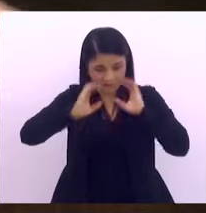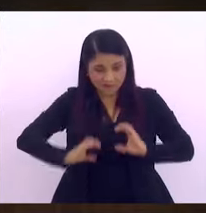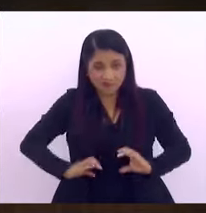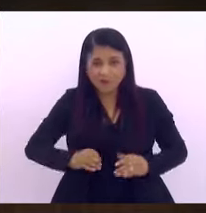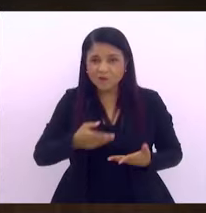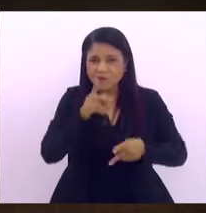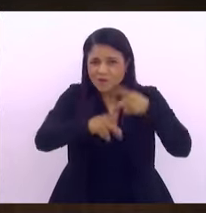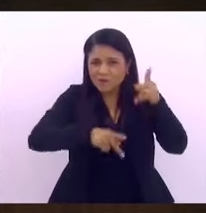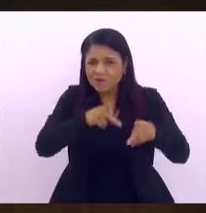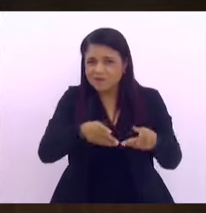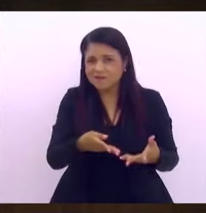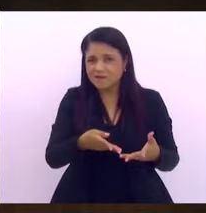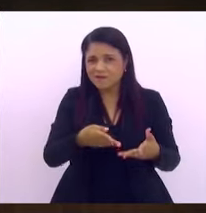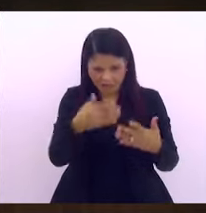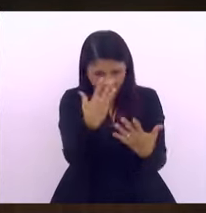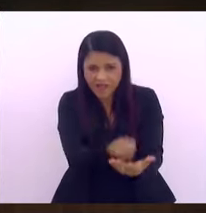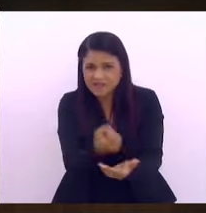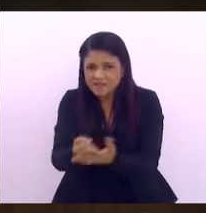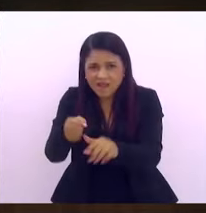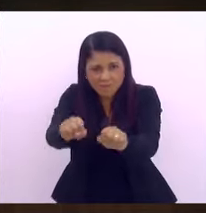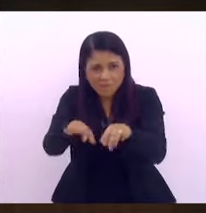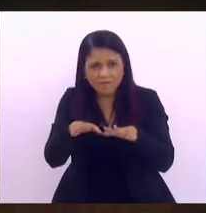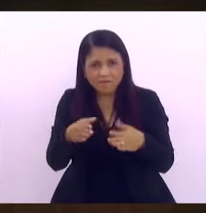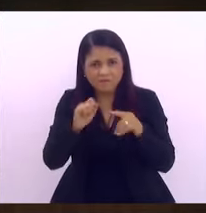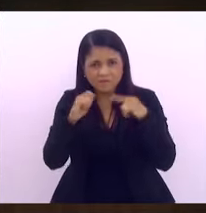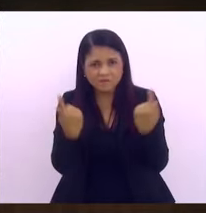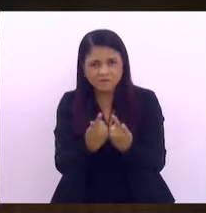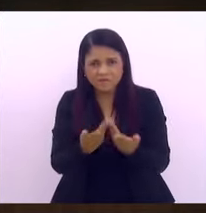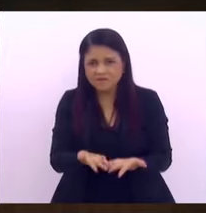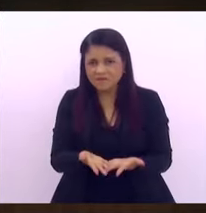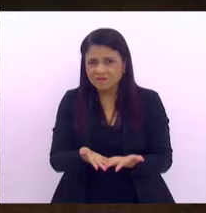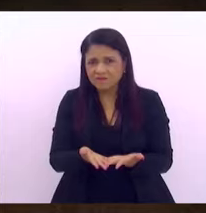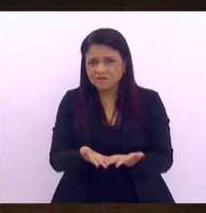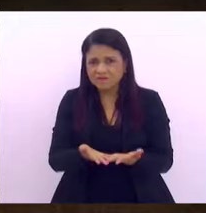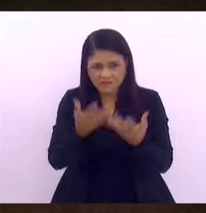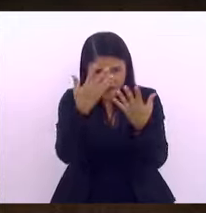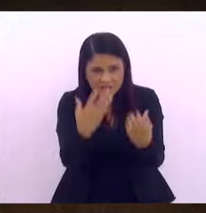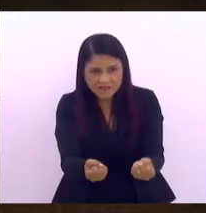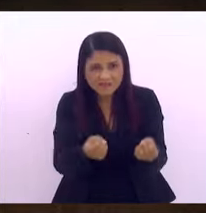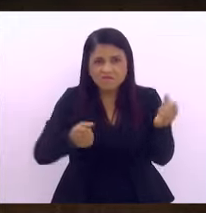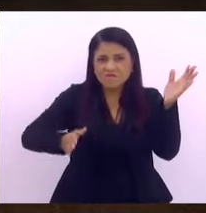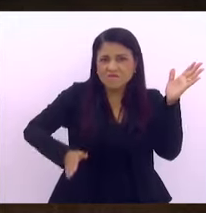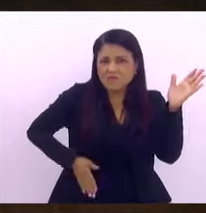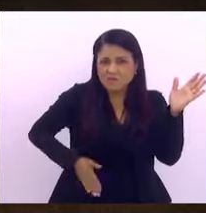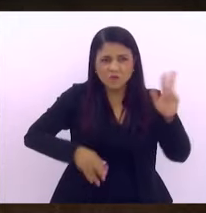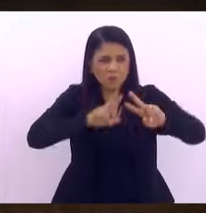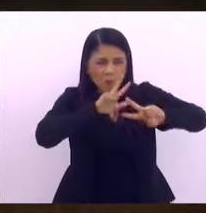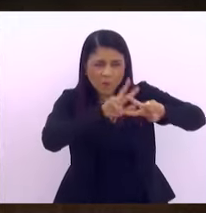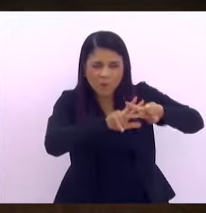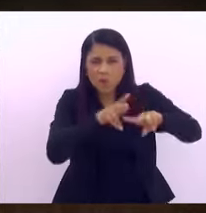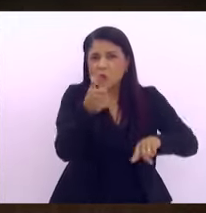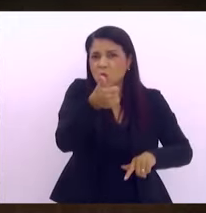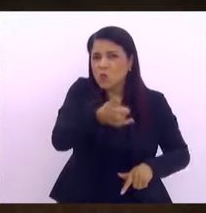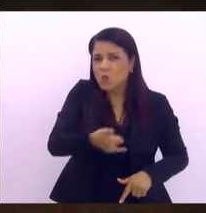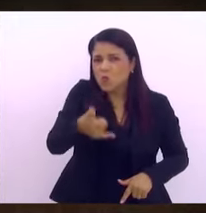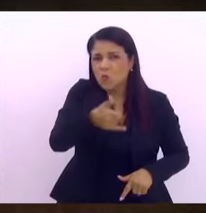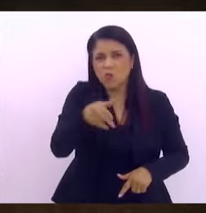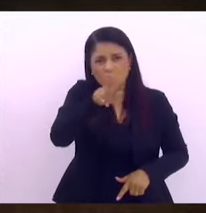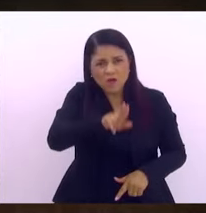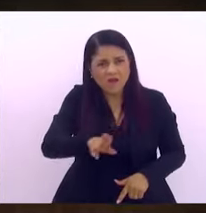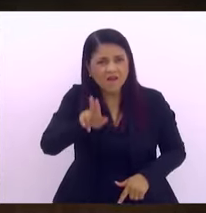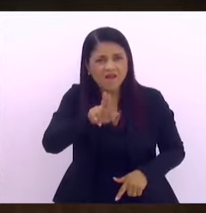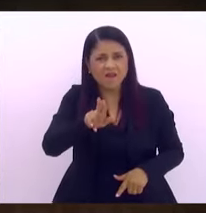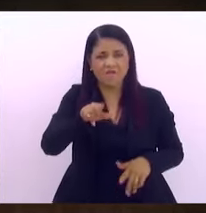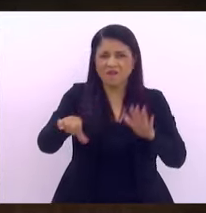vamos aceitar? É isso que esse parlamento vai aceitar? Porra, quase que eu te dou um beijo na boca. Que os vagabundos presos usem celulares para cometer crimes?